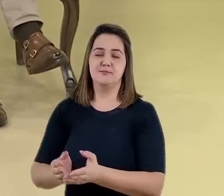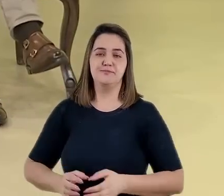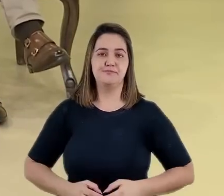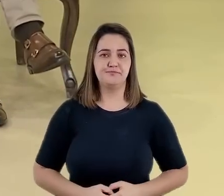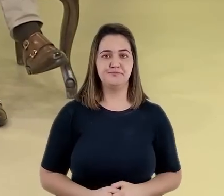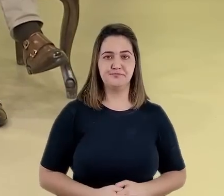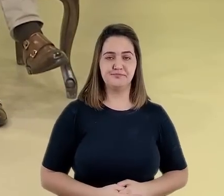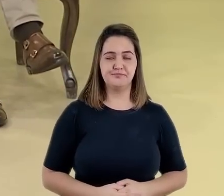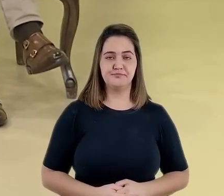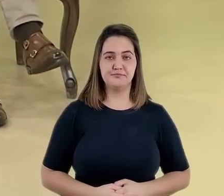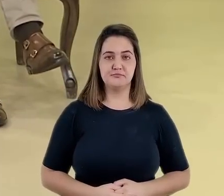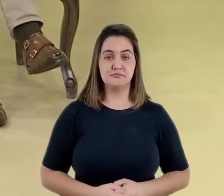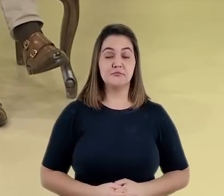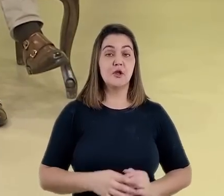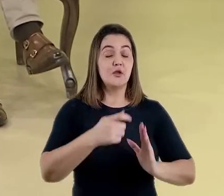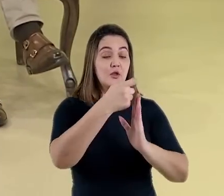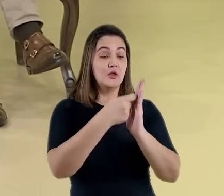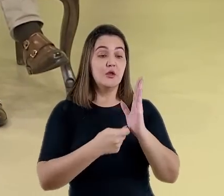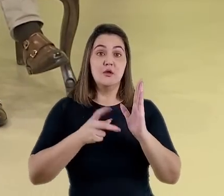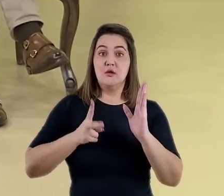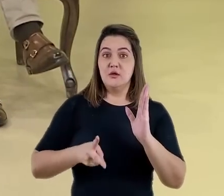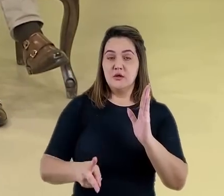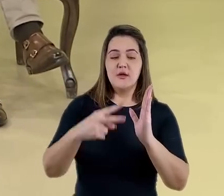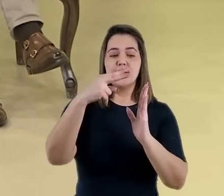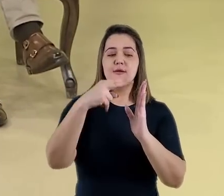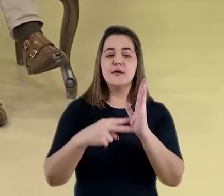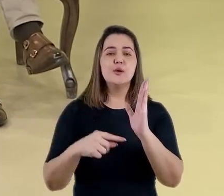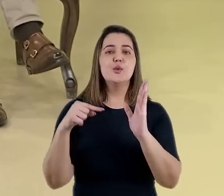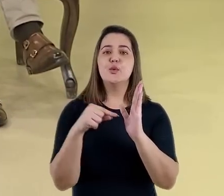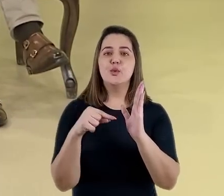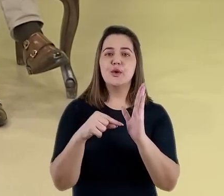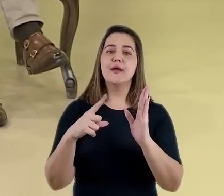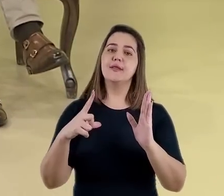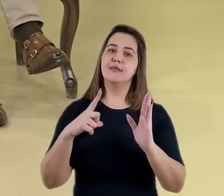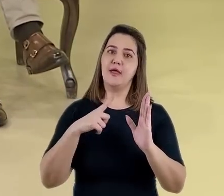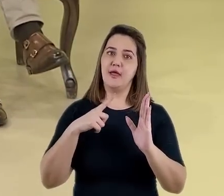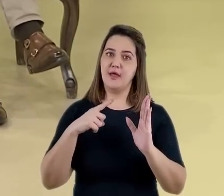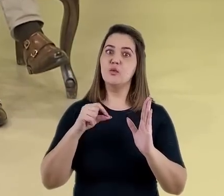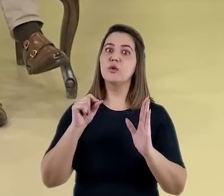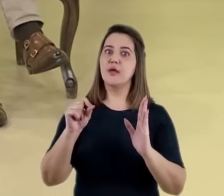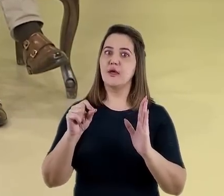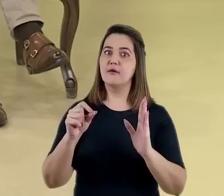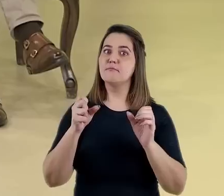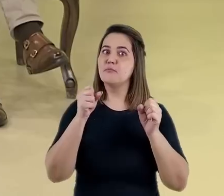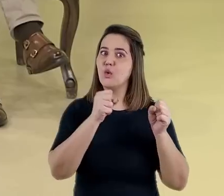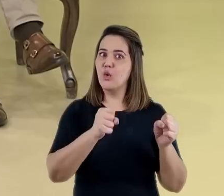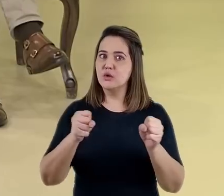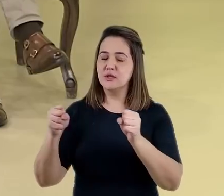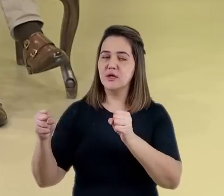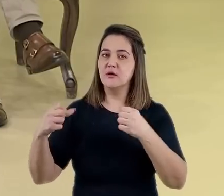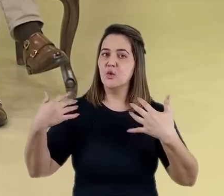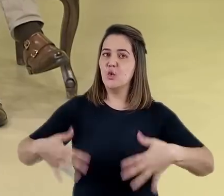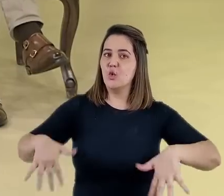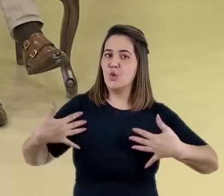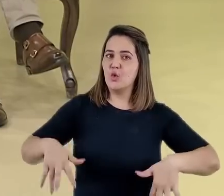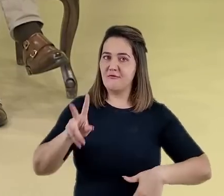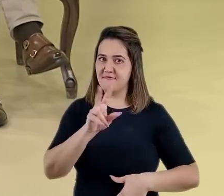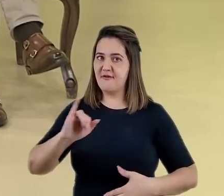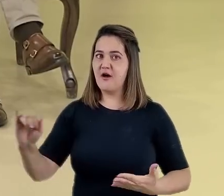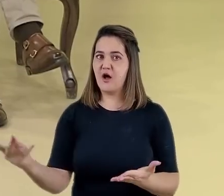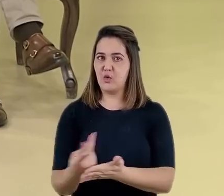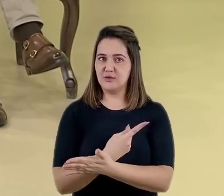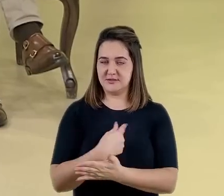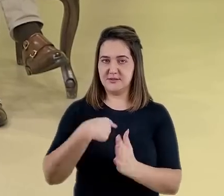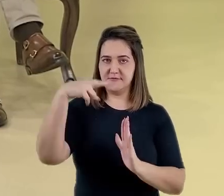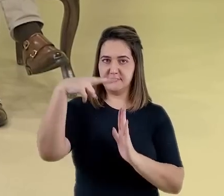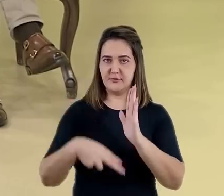da cena profética, as ações do pequeno chifre aparecem com um forte colorido dramático que você pode ver na Bíblia. Eu vou